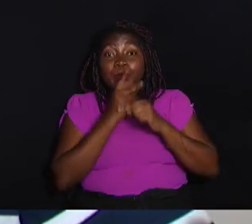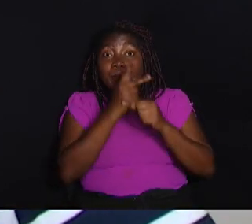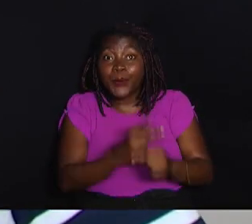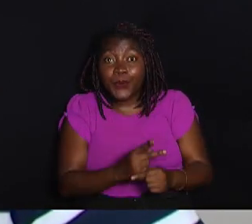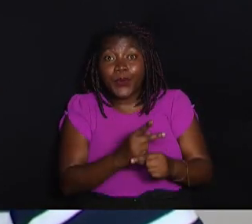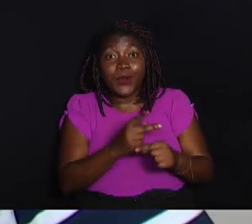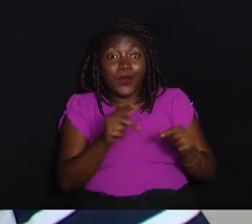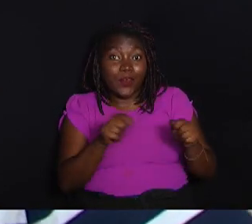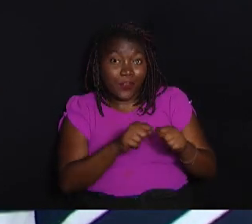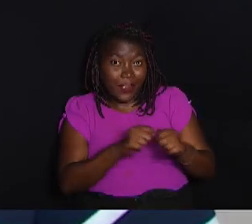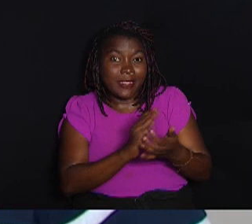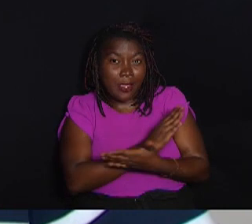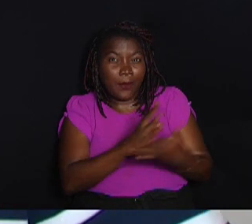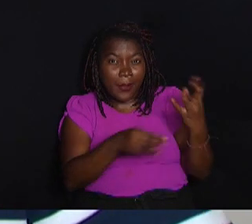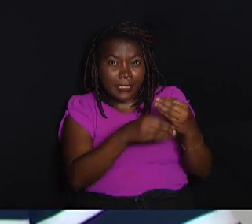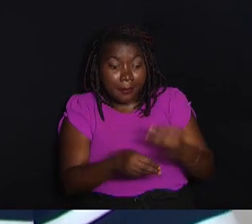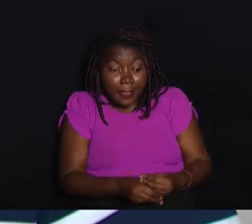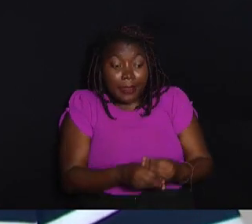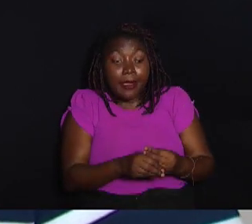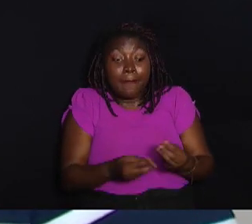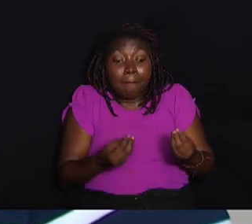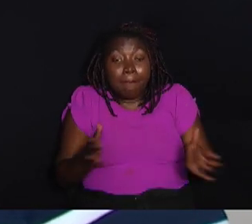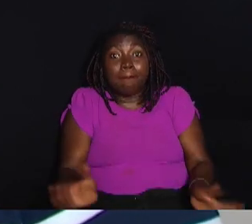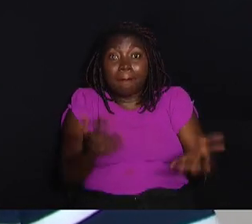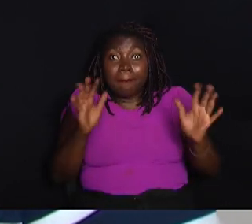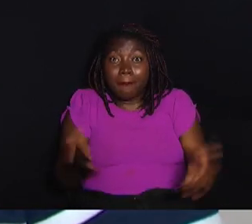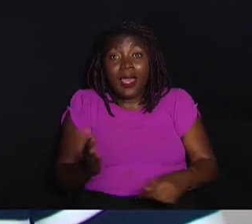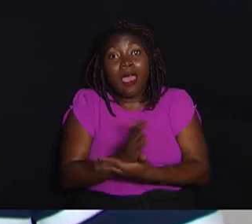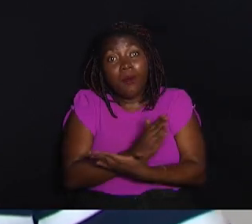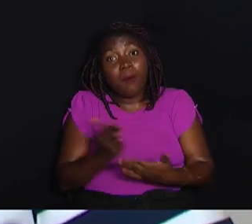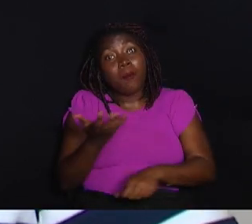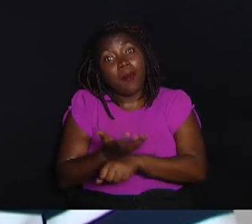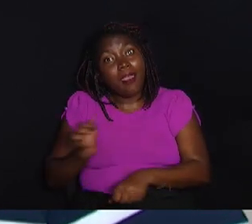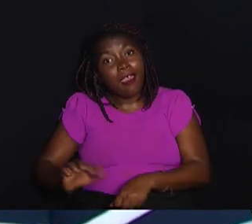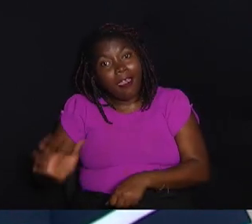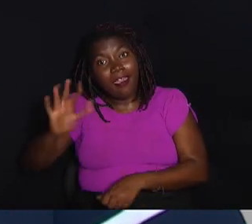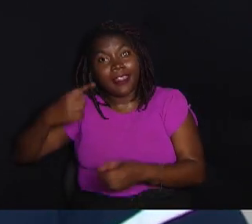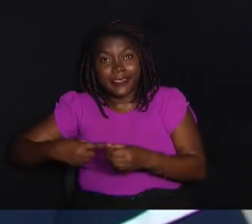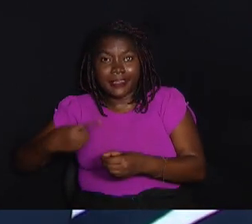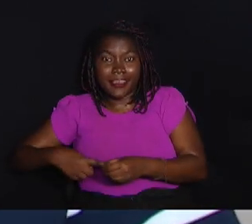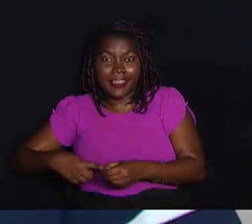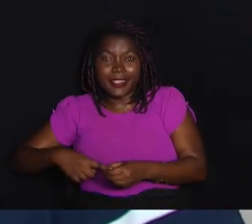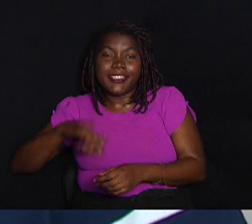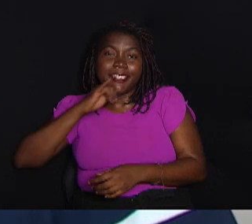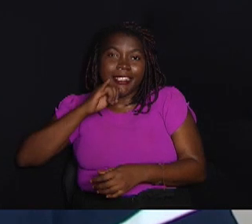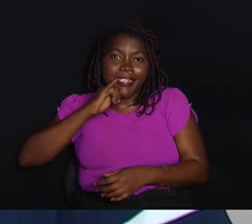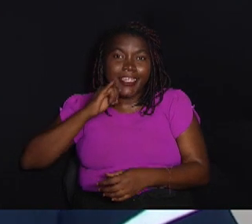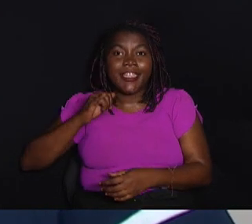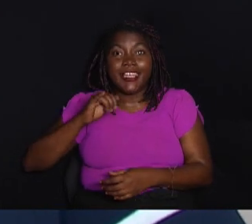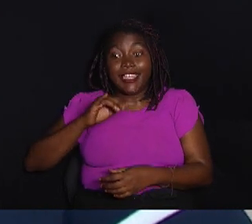emendas no sentido de revitalizar algumas praças na periferia da cidade né então por exemplo tem uma PL uma praça no Planalto de